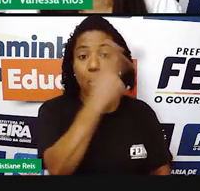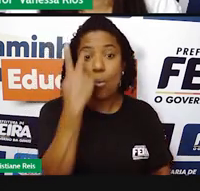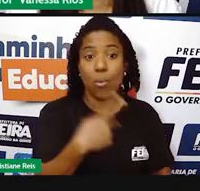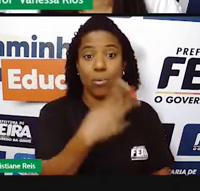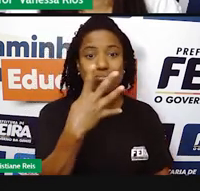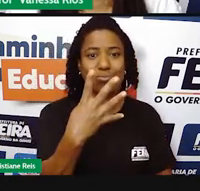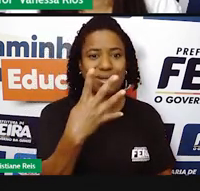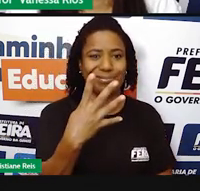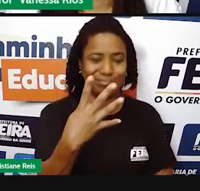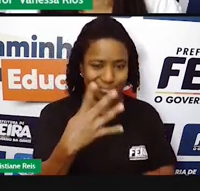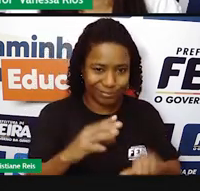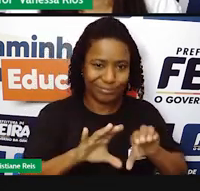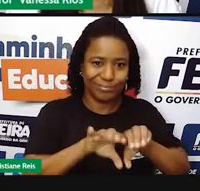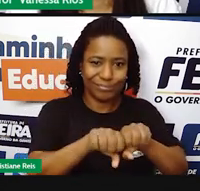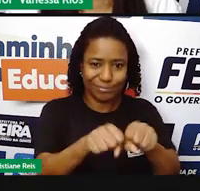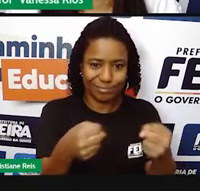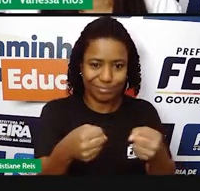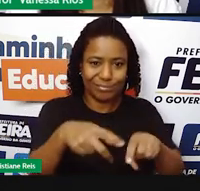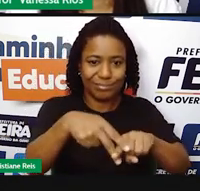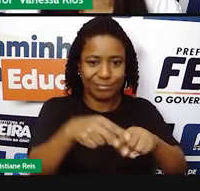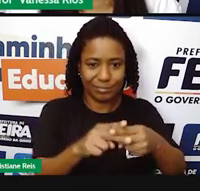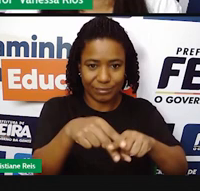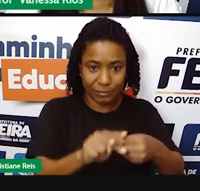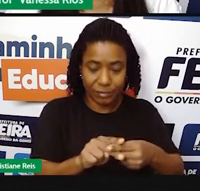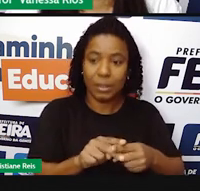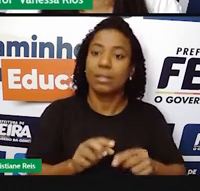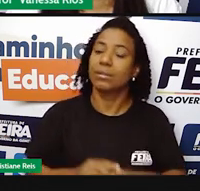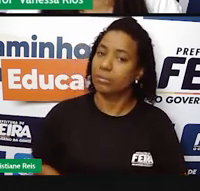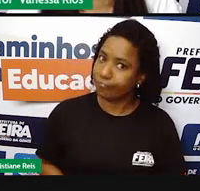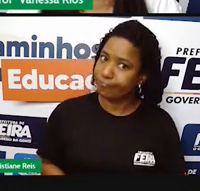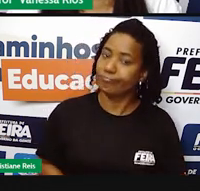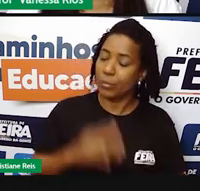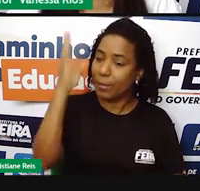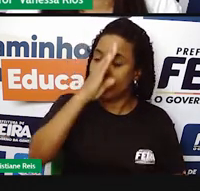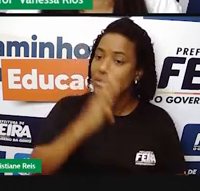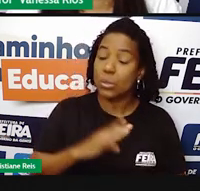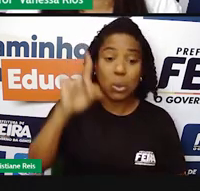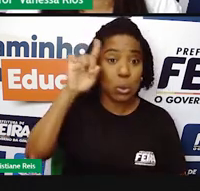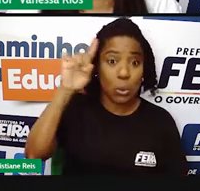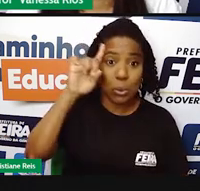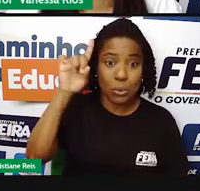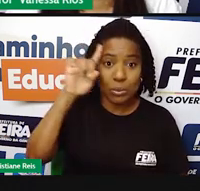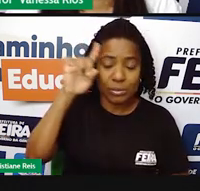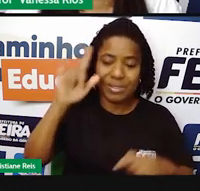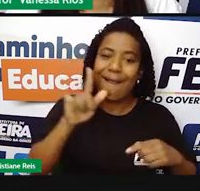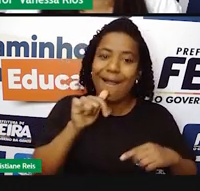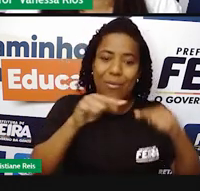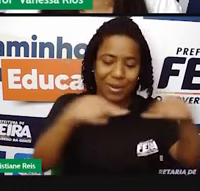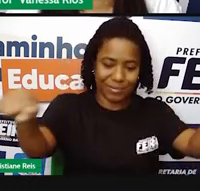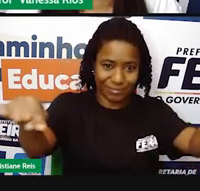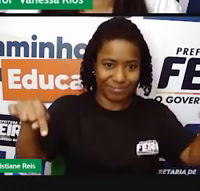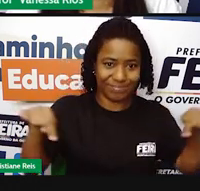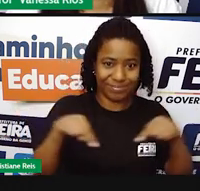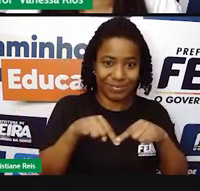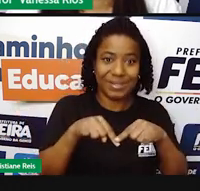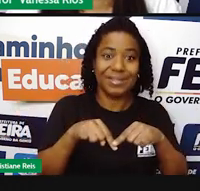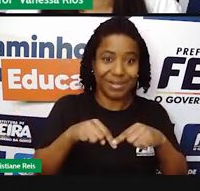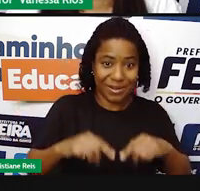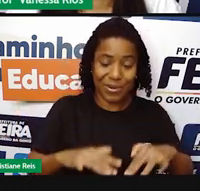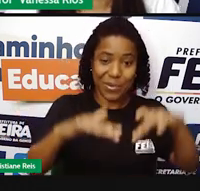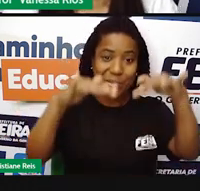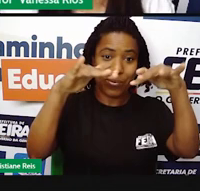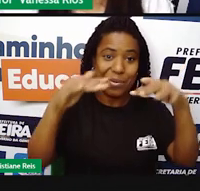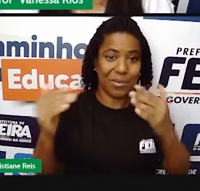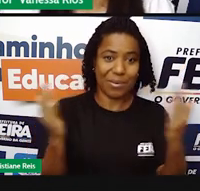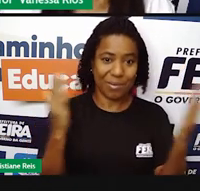desperdiça cerca de 7 mil piscinas olímpicas de água potável. Esse é o resultado de um estudo do Instituto Trata Brasil. Essa água vai embora